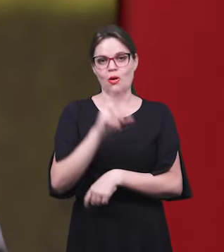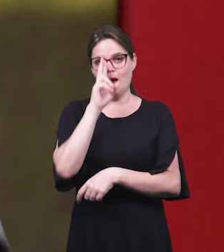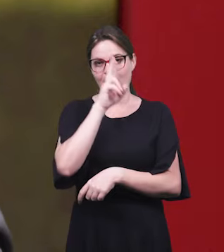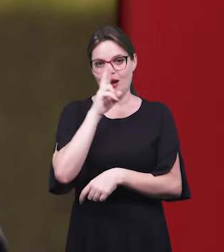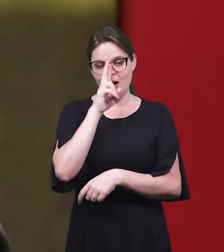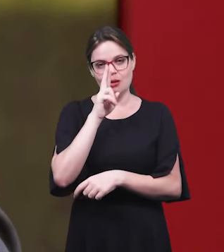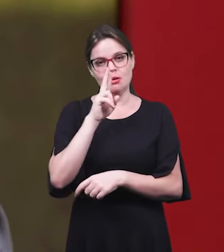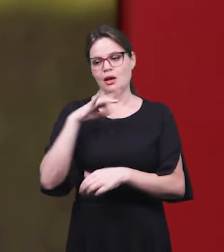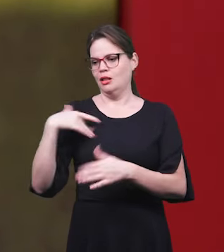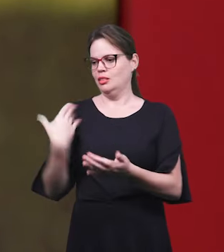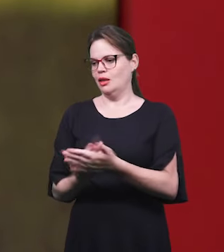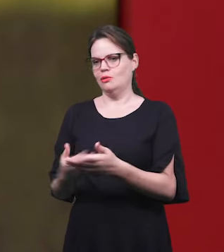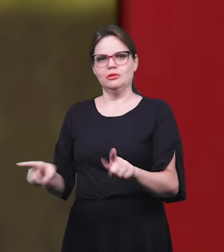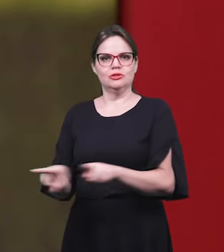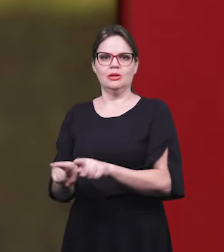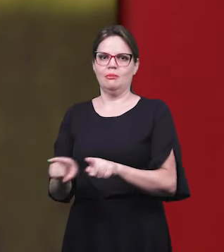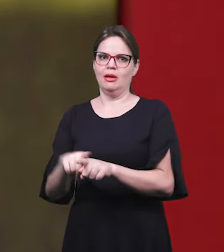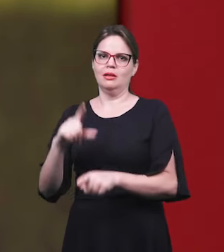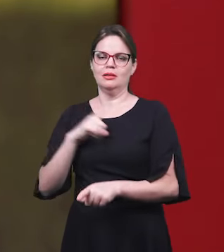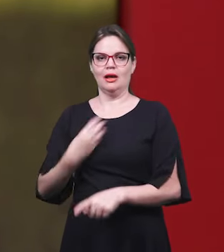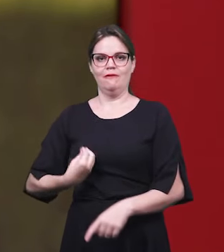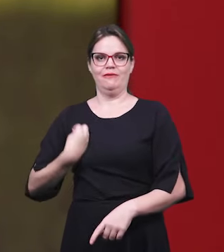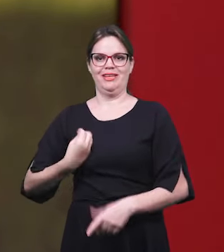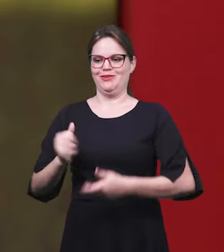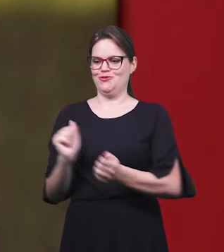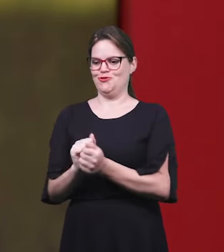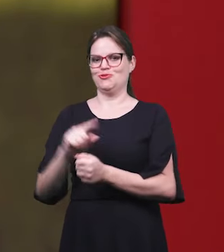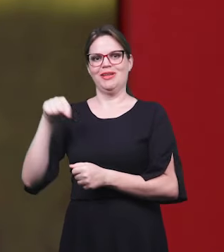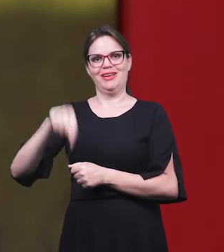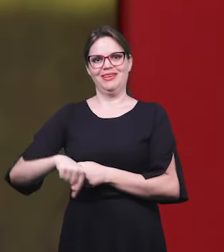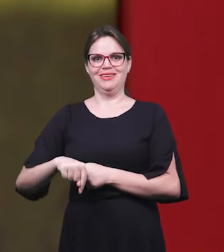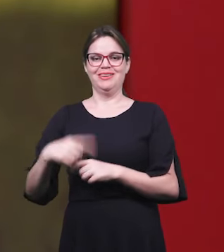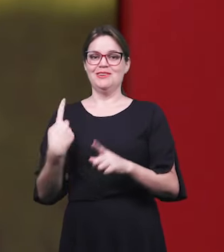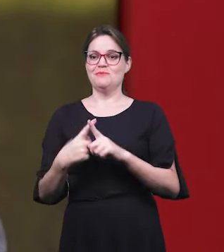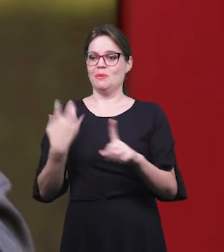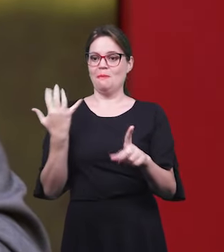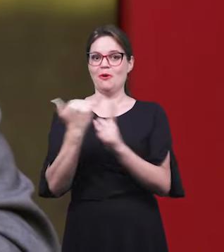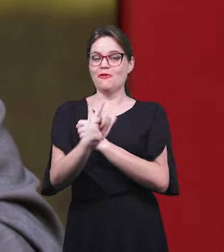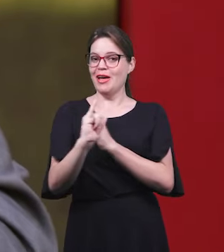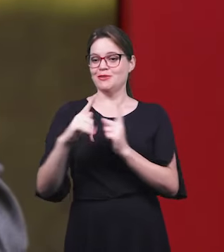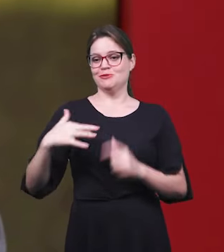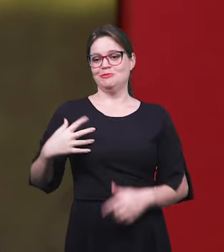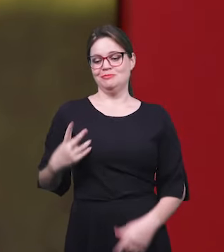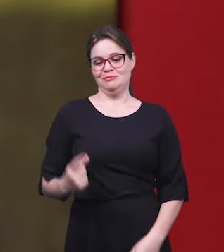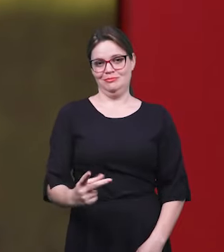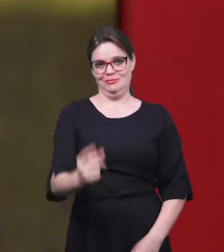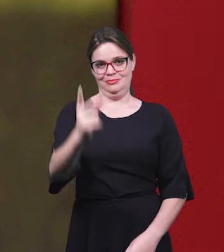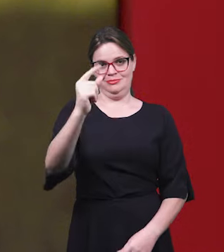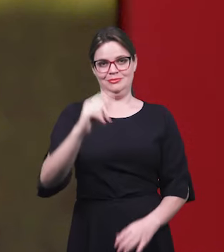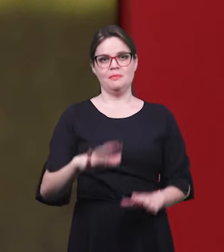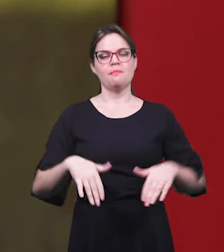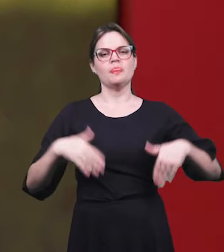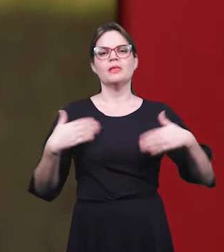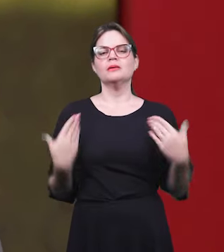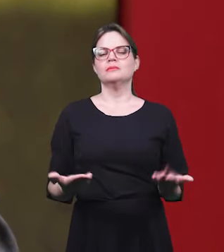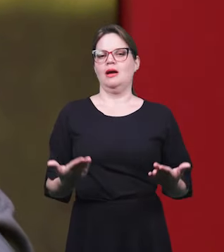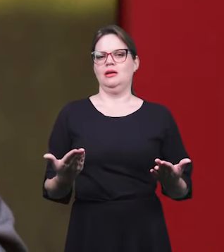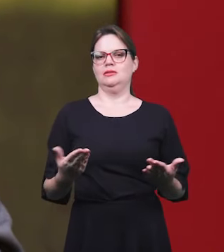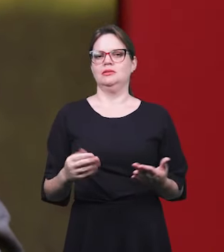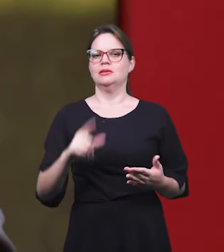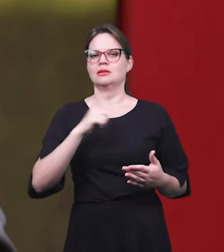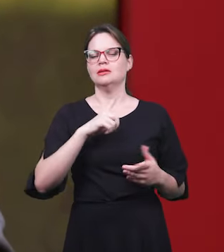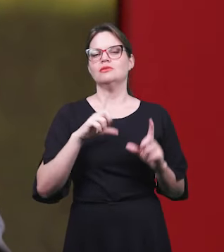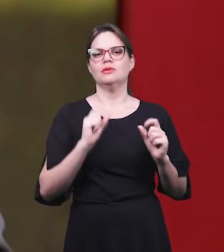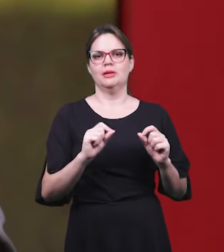hoje. E o detalhe, um pouco de história, né? Jericó foi a primeira cidade que